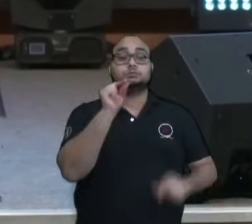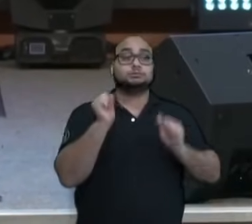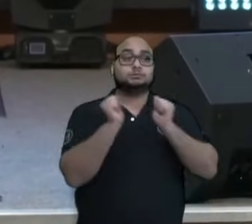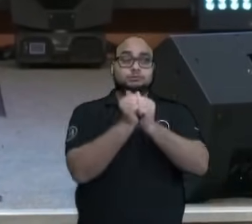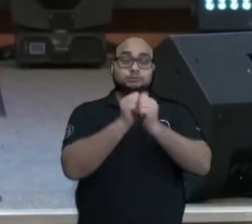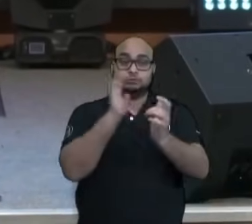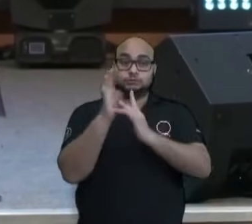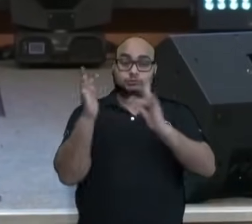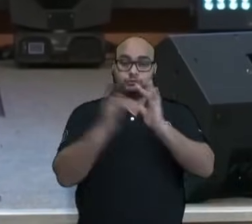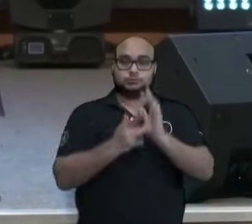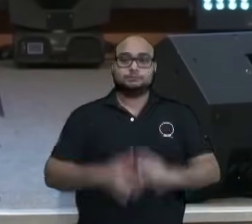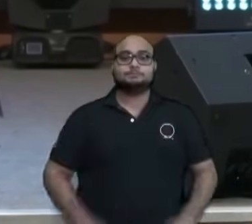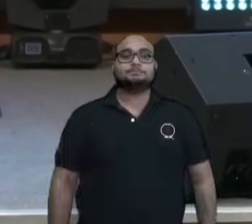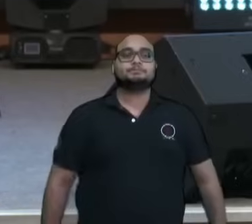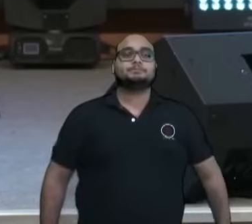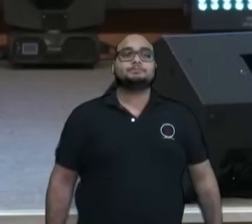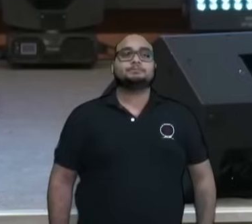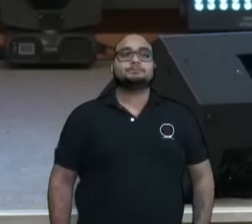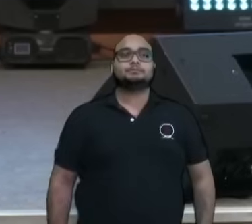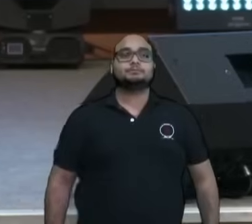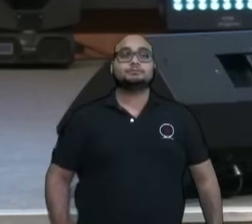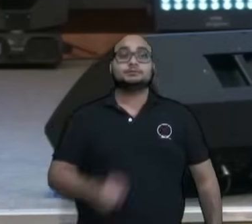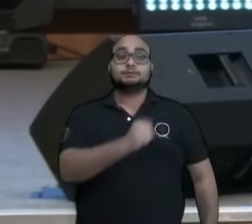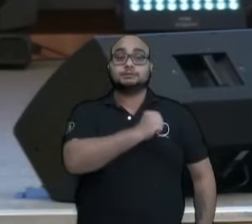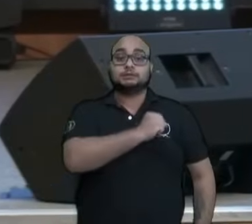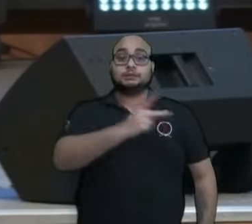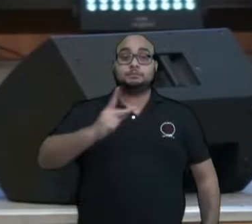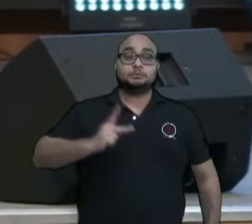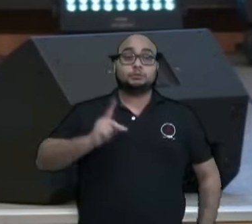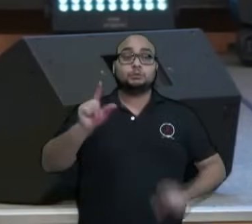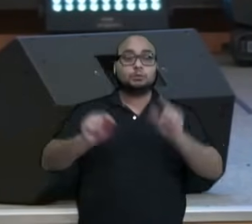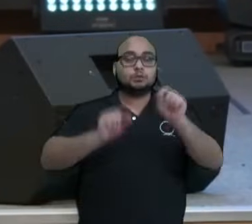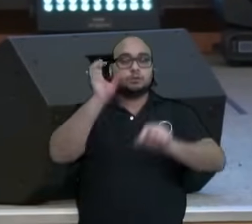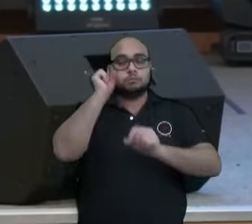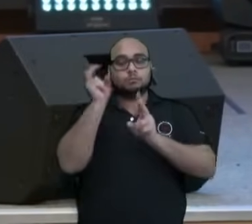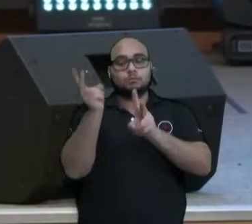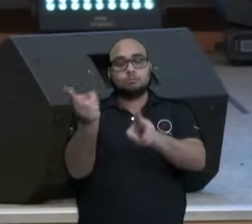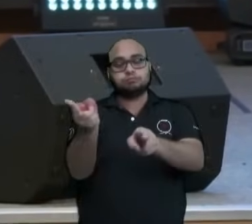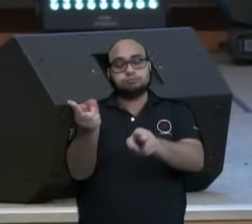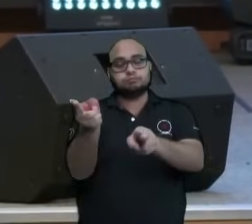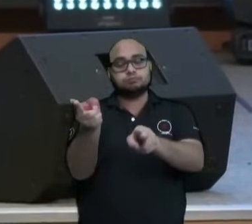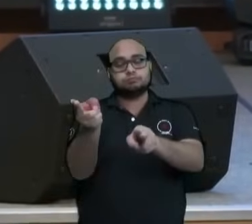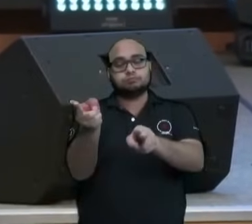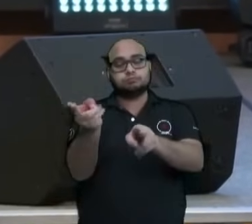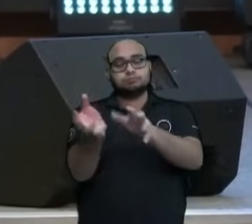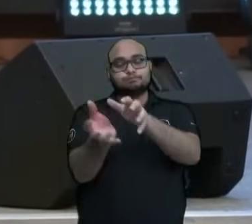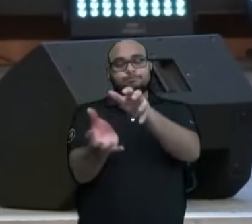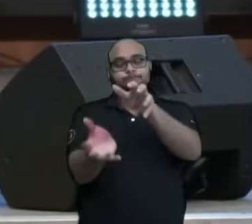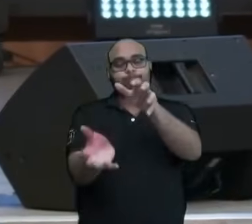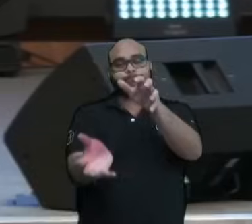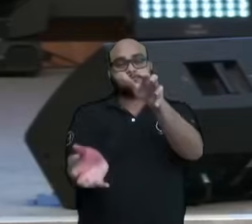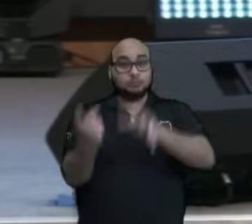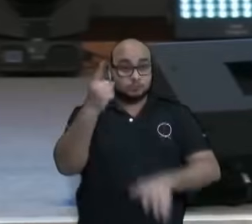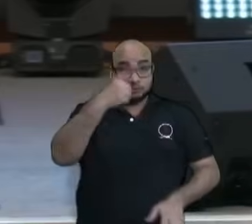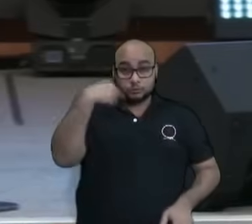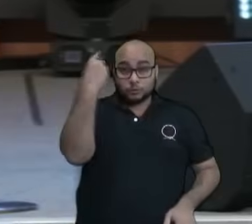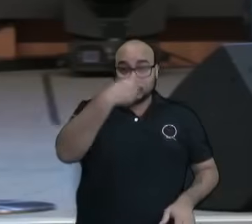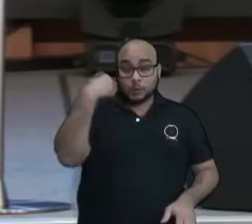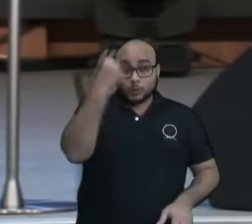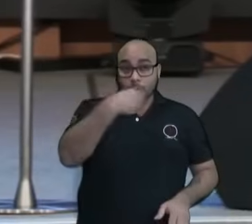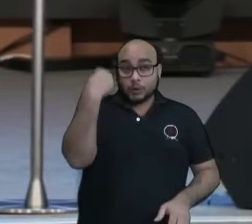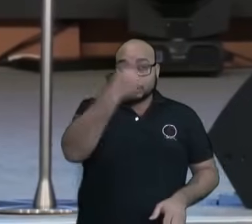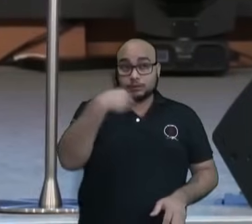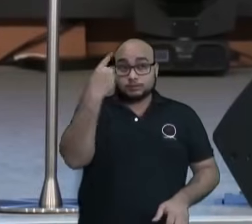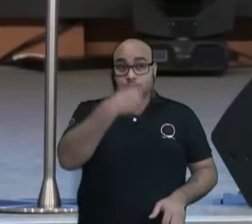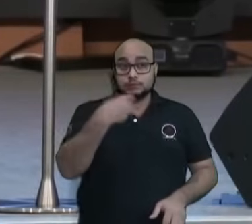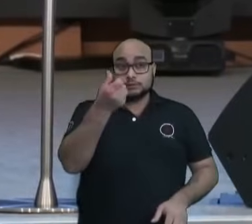ele os apóstolos vamos tirar a hora de sono às 8 horas 16 horas de